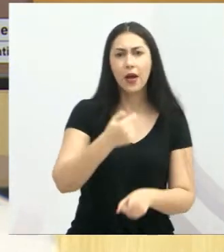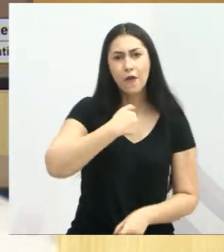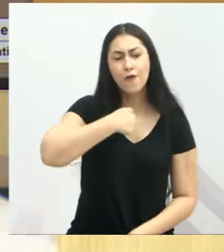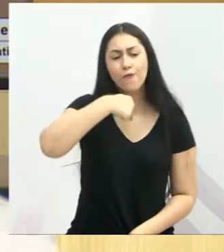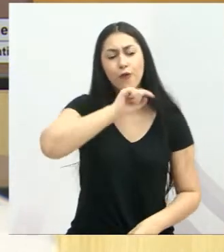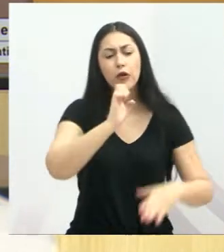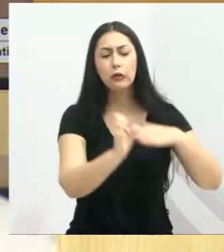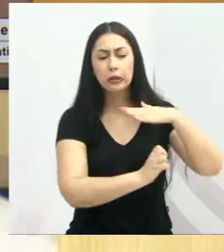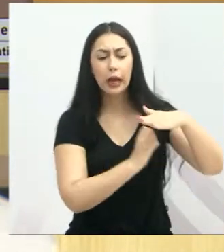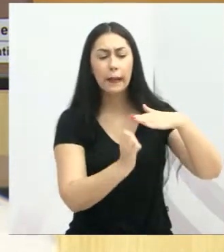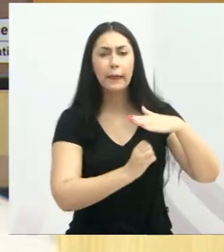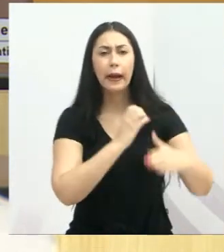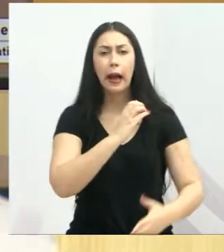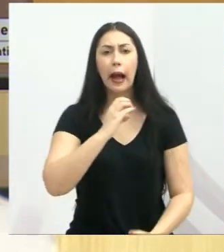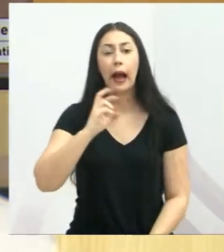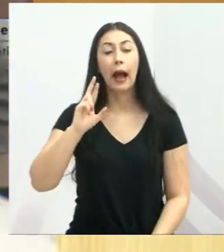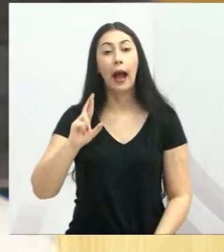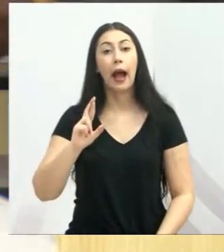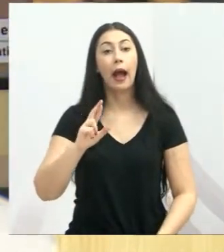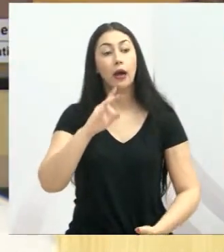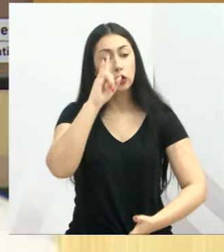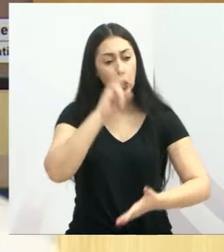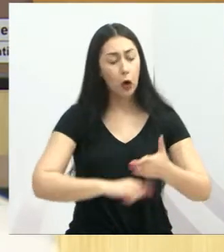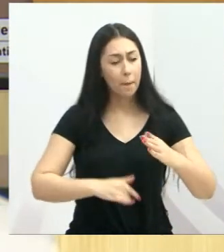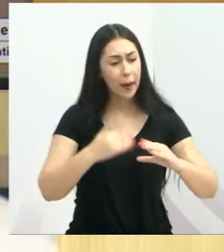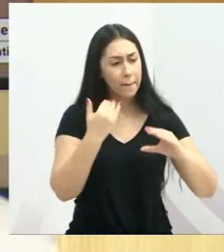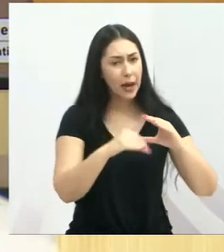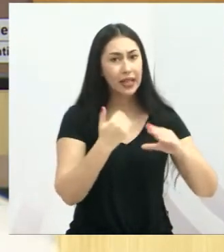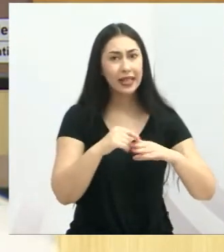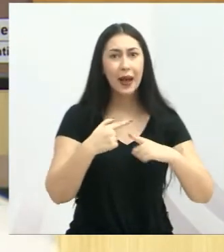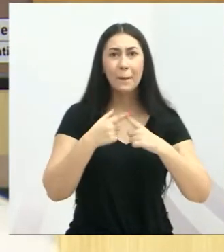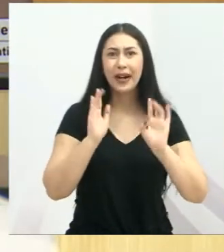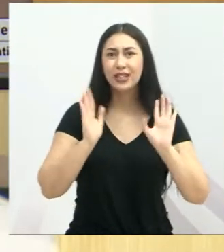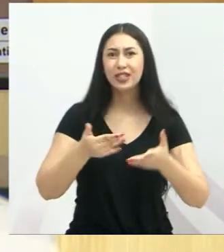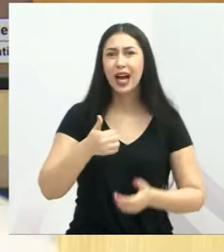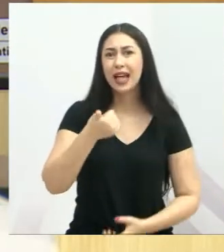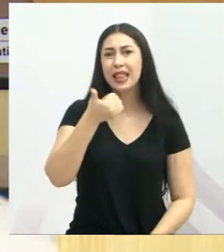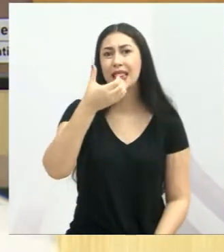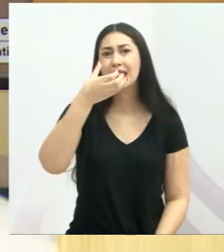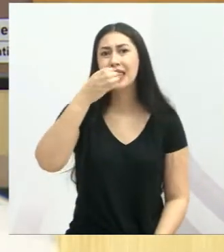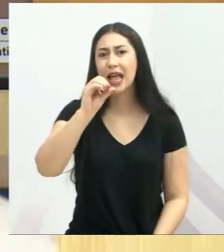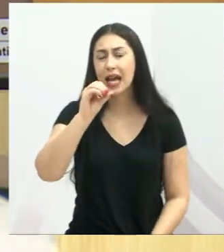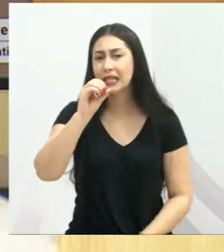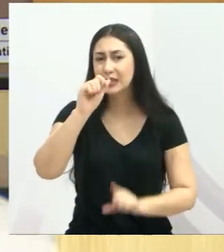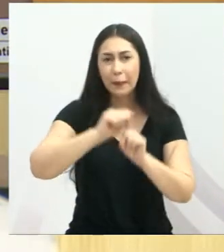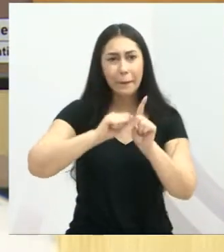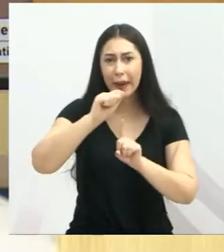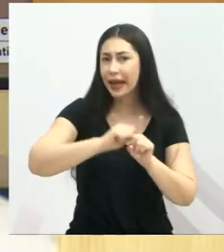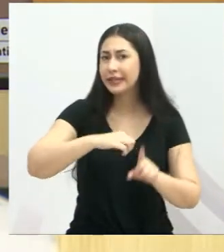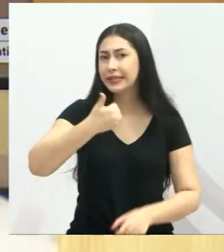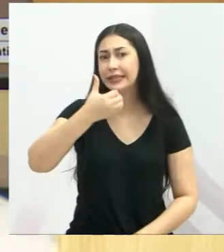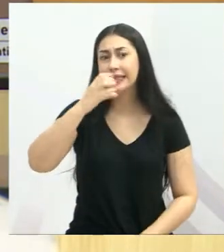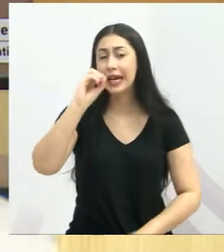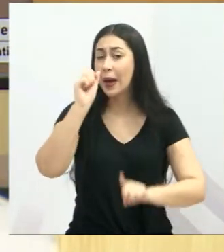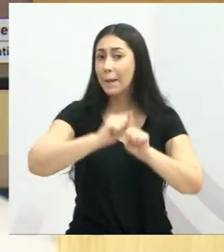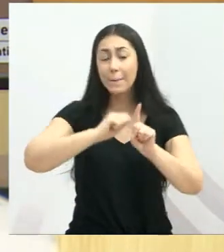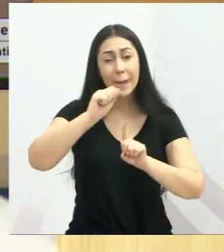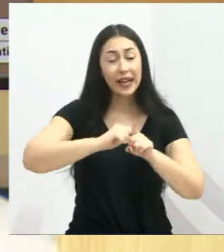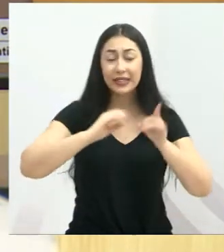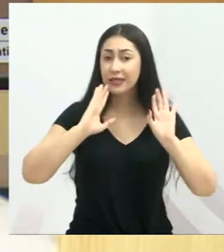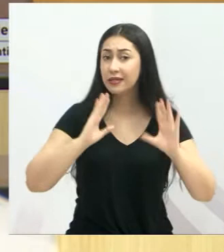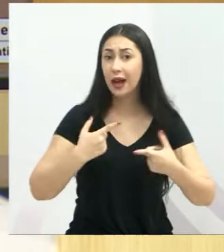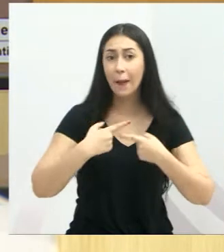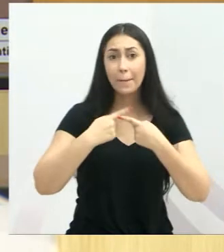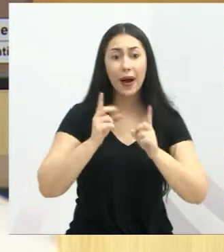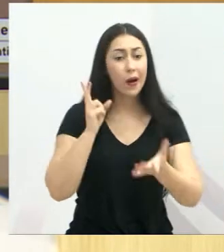documentos em mãos, e que já se passaram 10 meses e o local continua sem iluminação nenhuma,